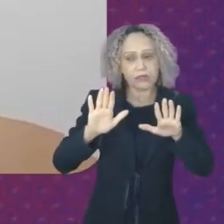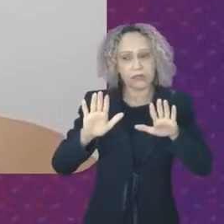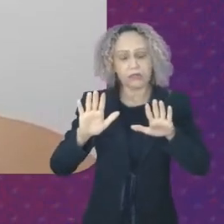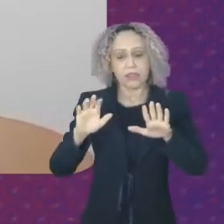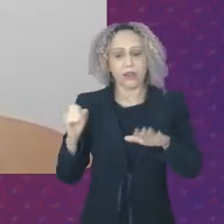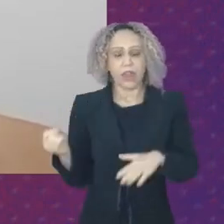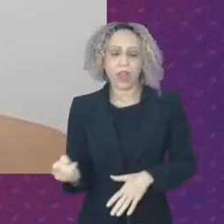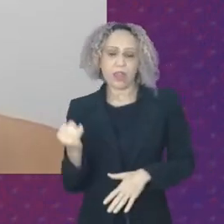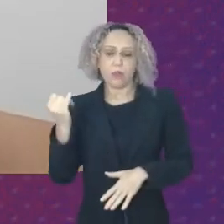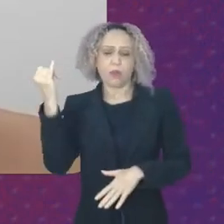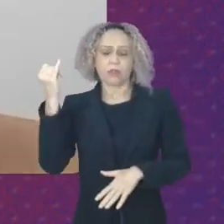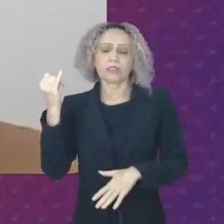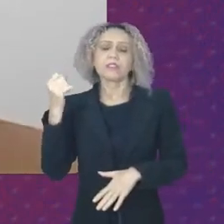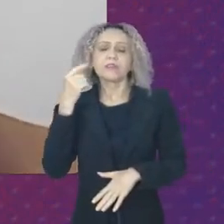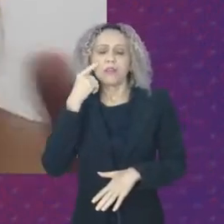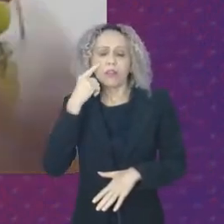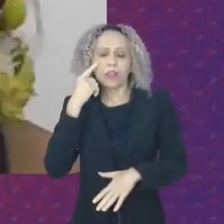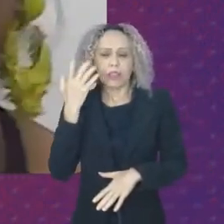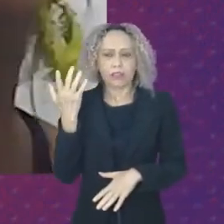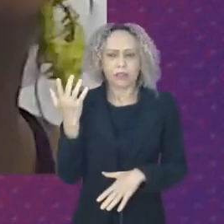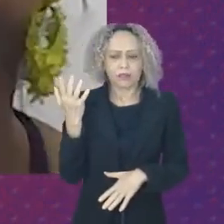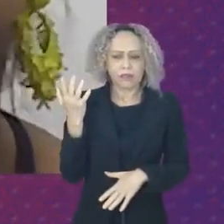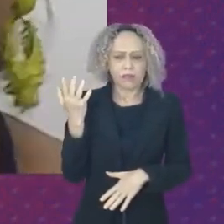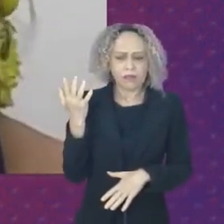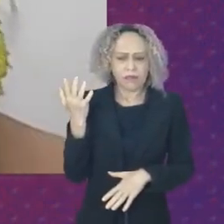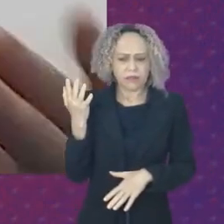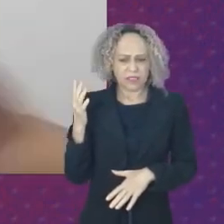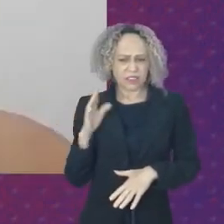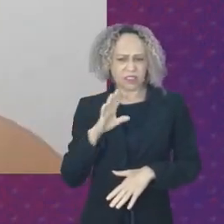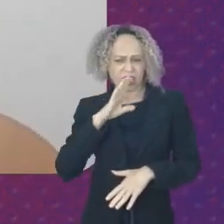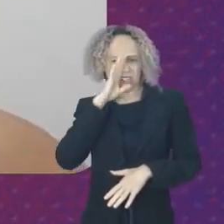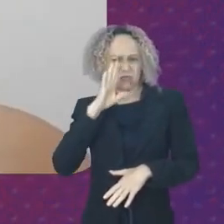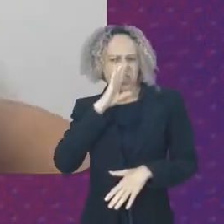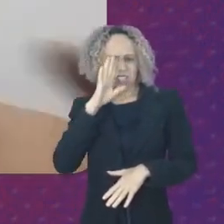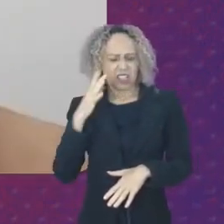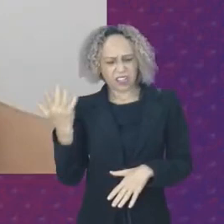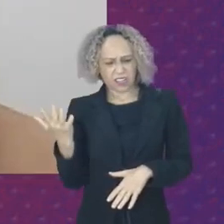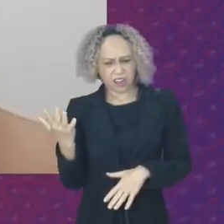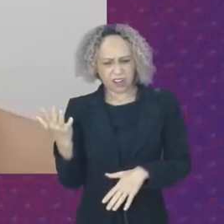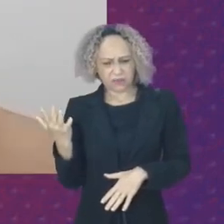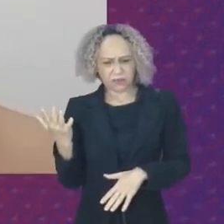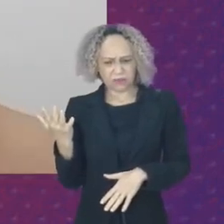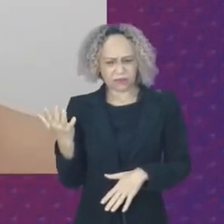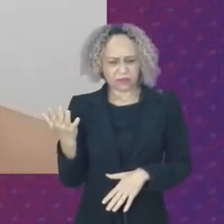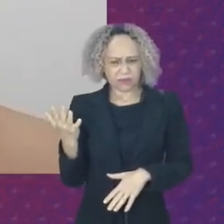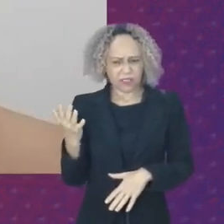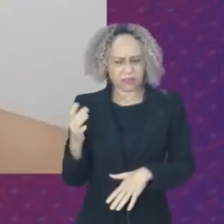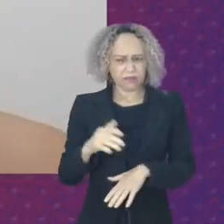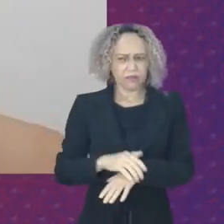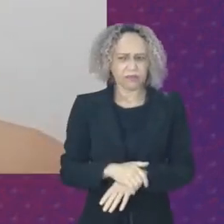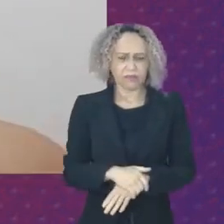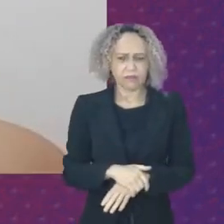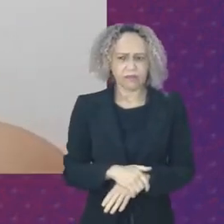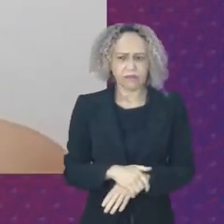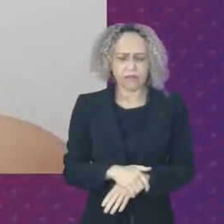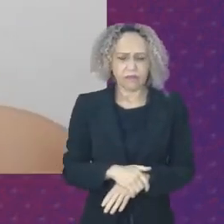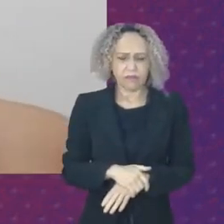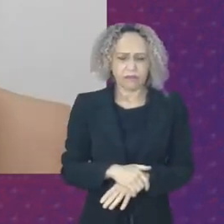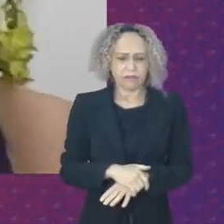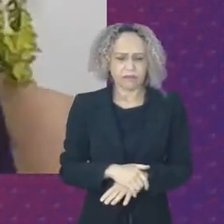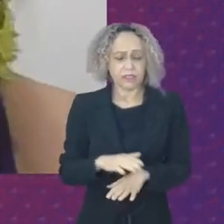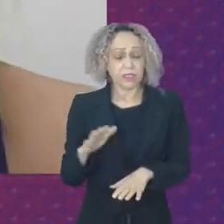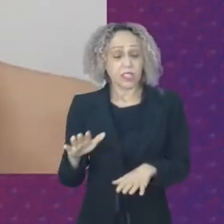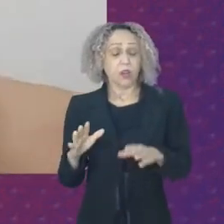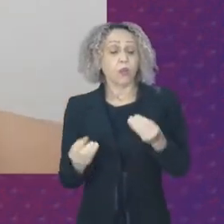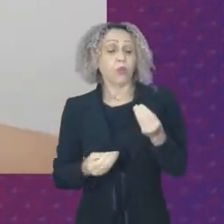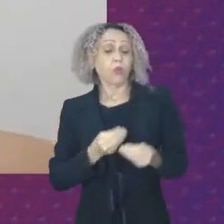feita essa avaliação do será que isso daqui é ou não pertinente para a construção da minha comunicação